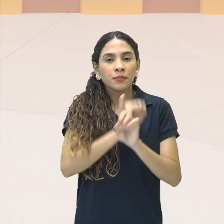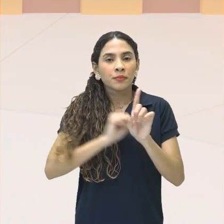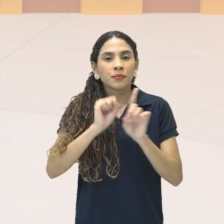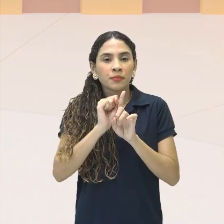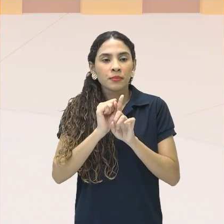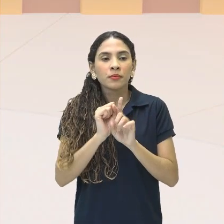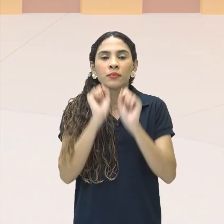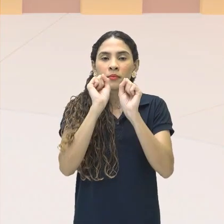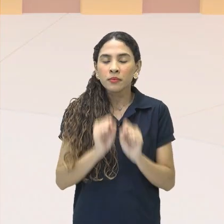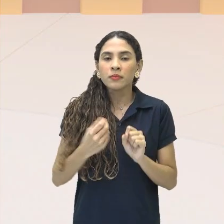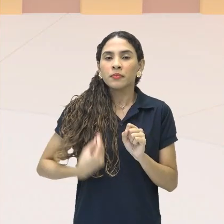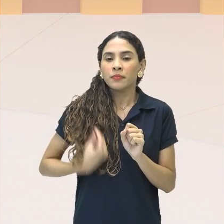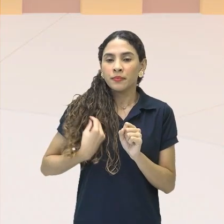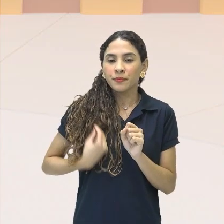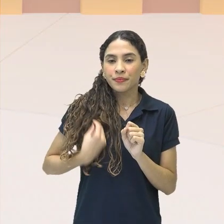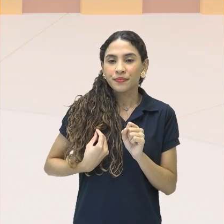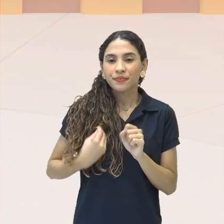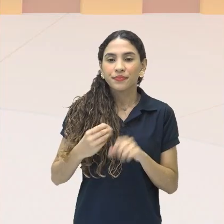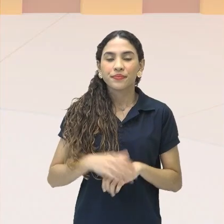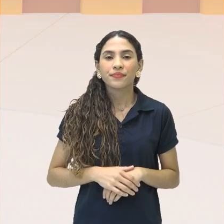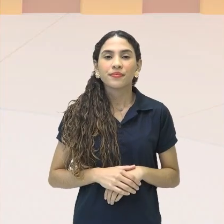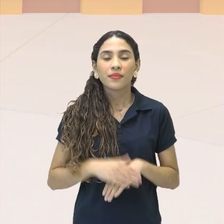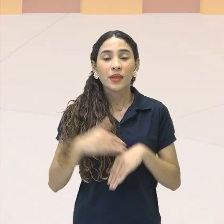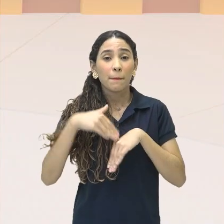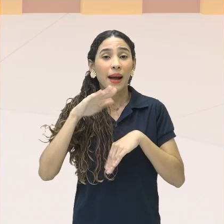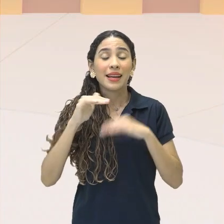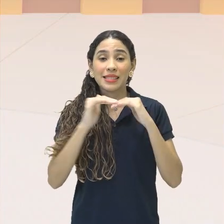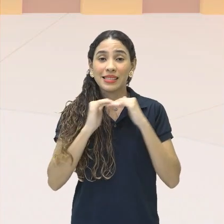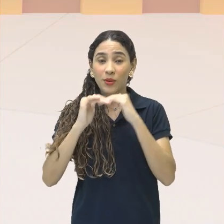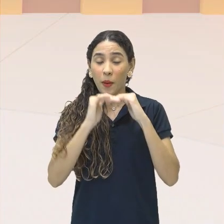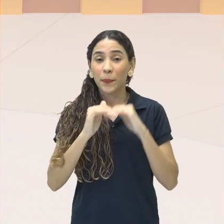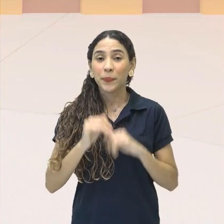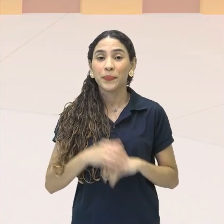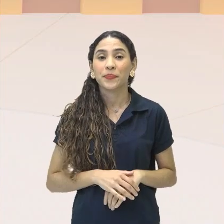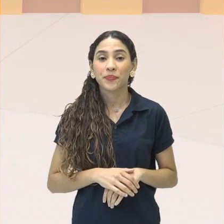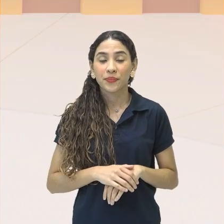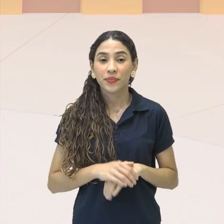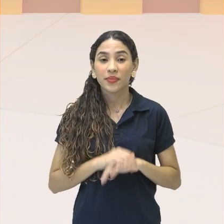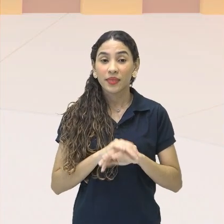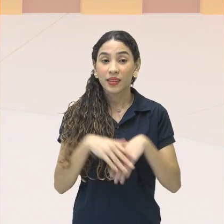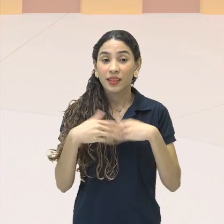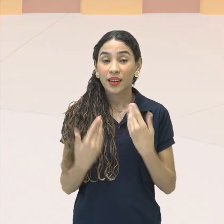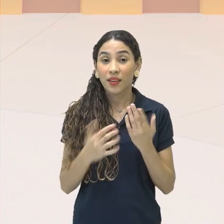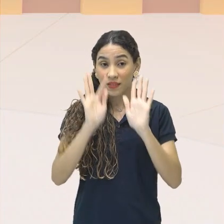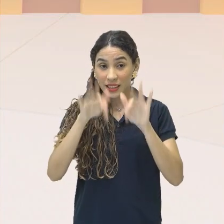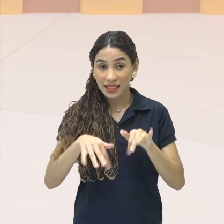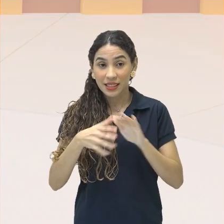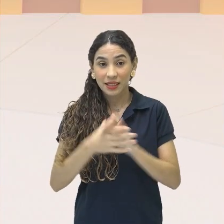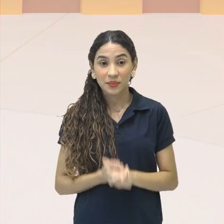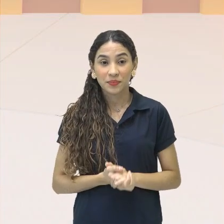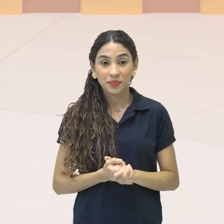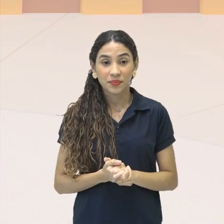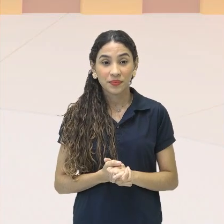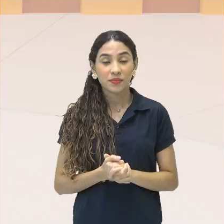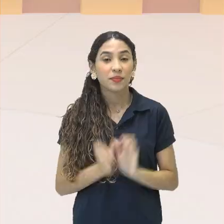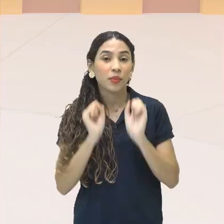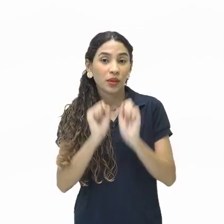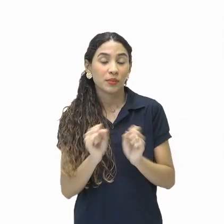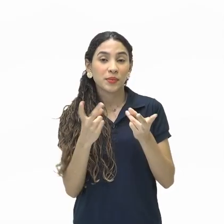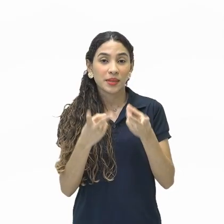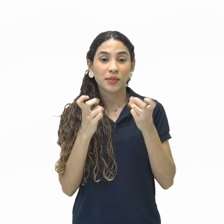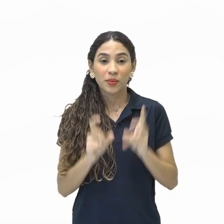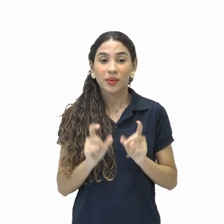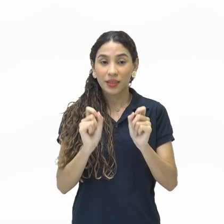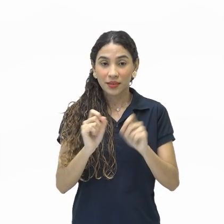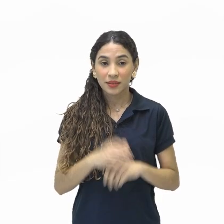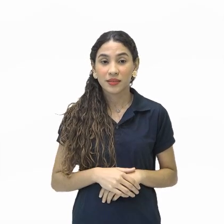sociedade possa viver de uma maneira mais igualitária, né? E aqui, para a gente finalizar, nós podemos ver o seguinte,